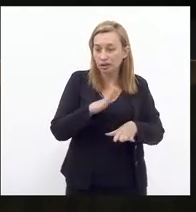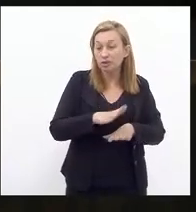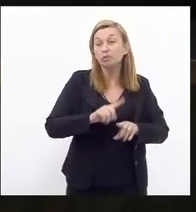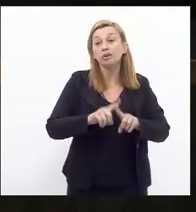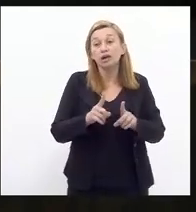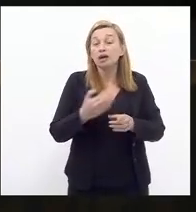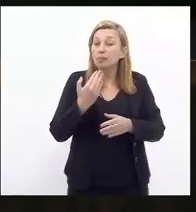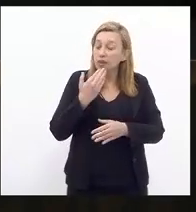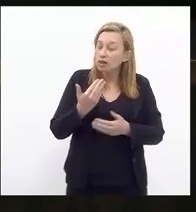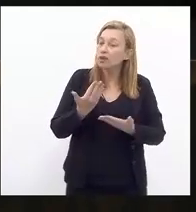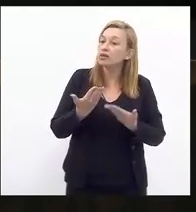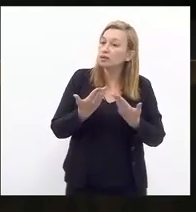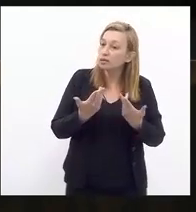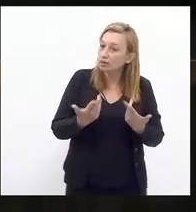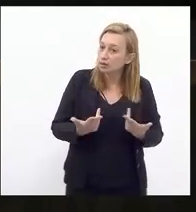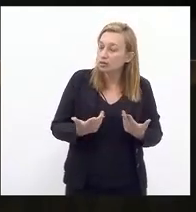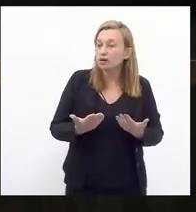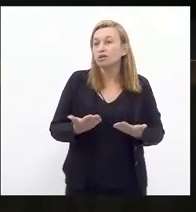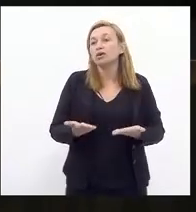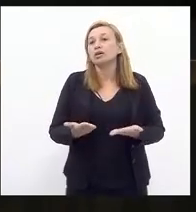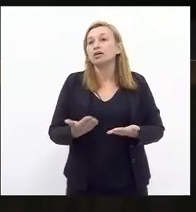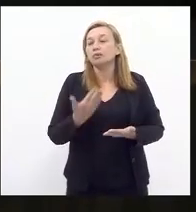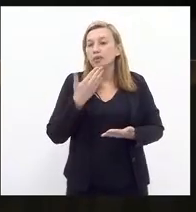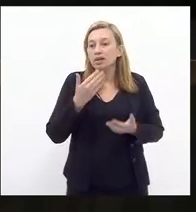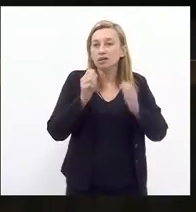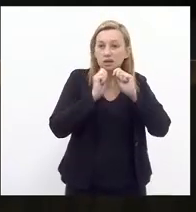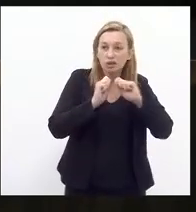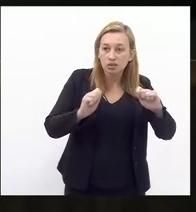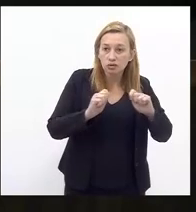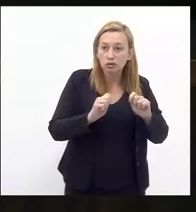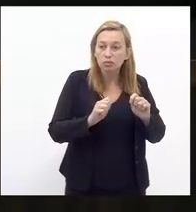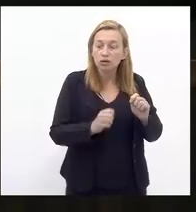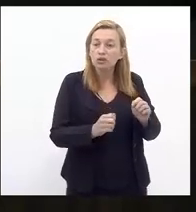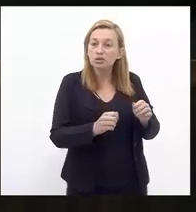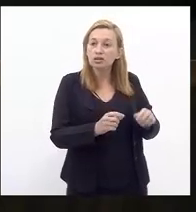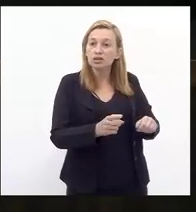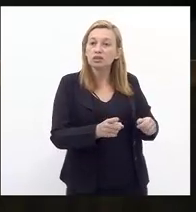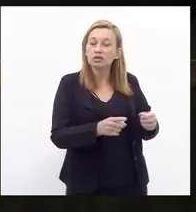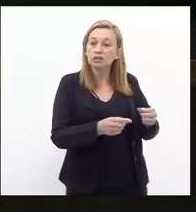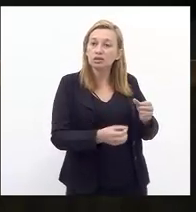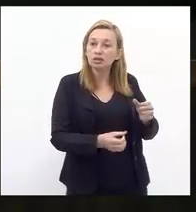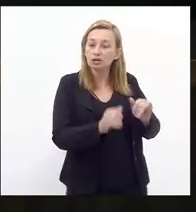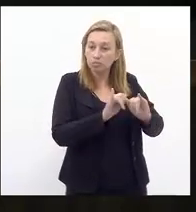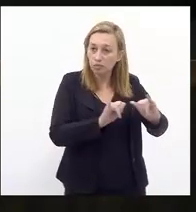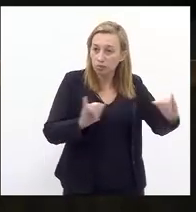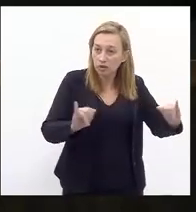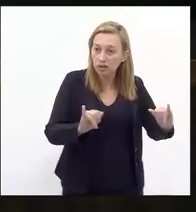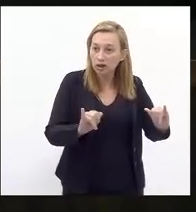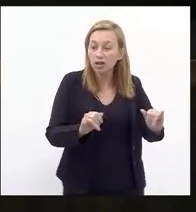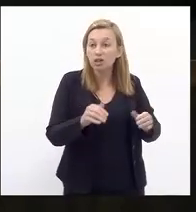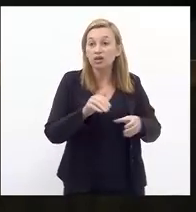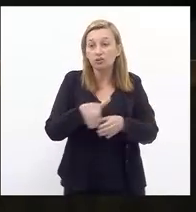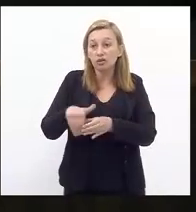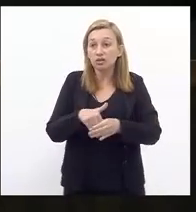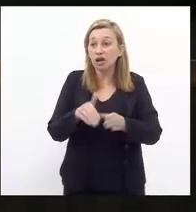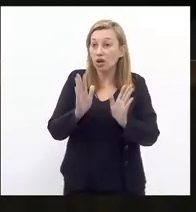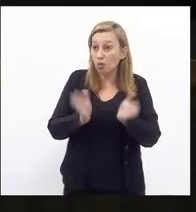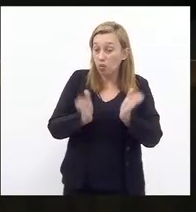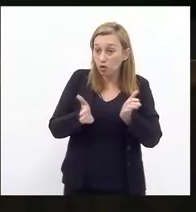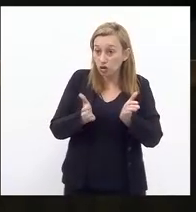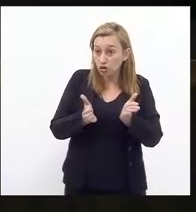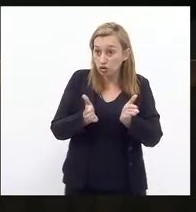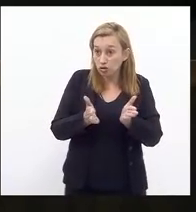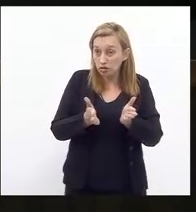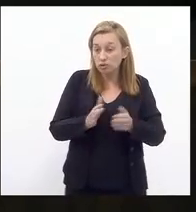pedir por favor para que os assessores possam ali confeccionar para que a gente ter tempo de publicar nas vai voltar ainda hoje a